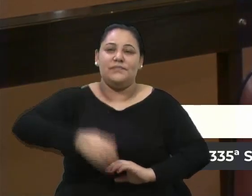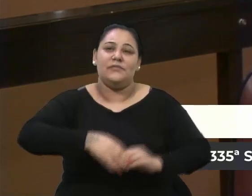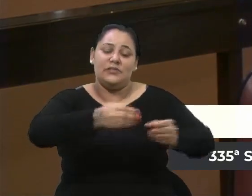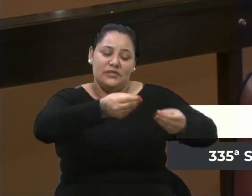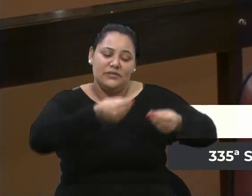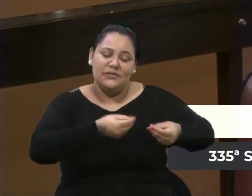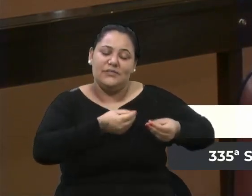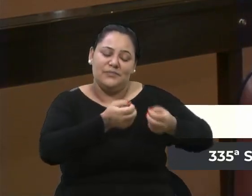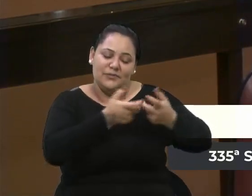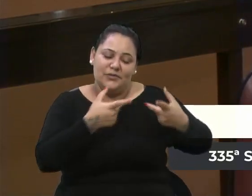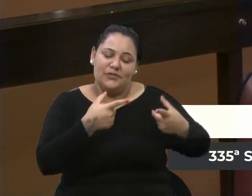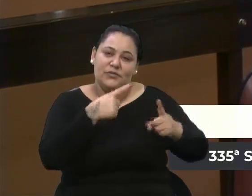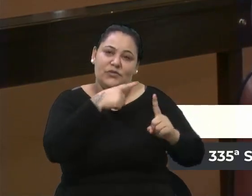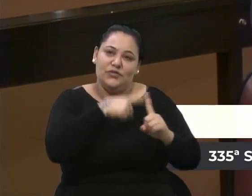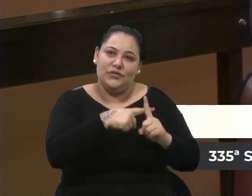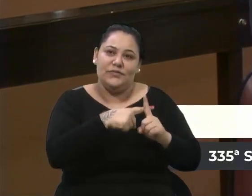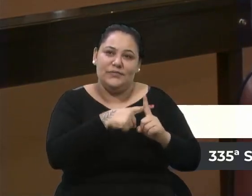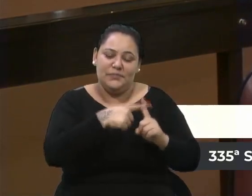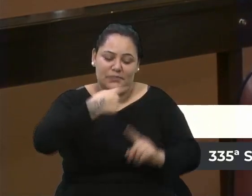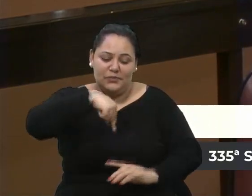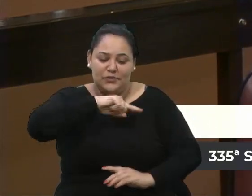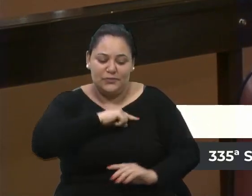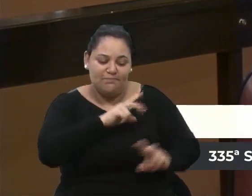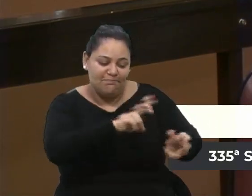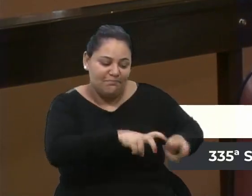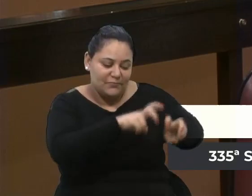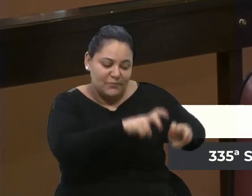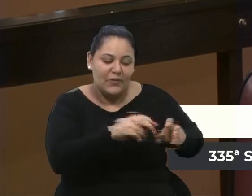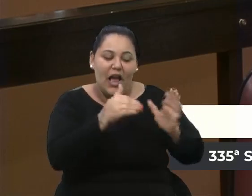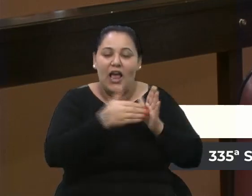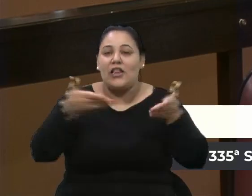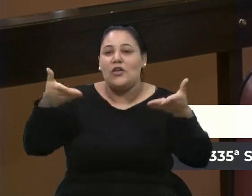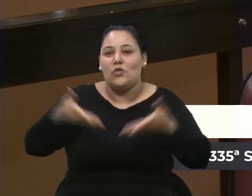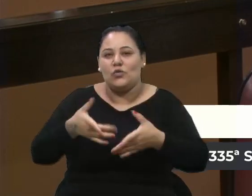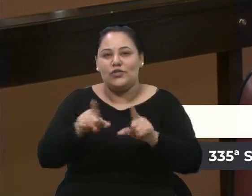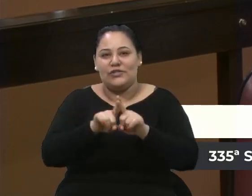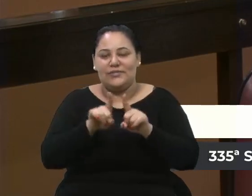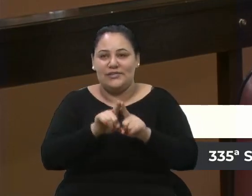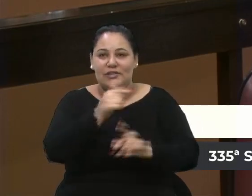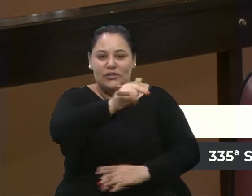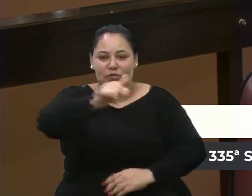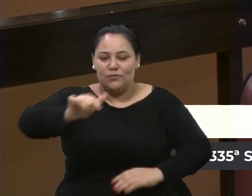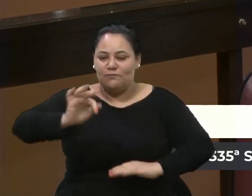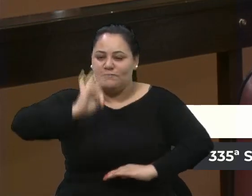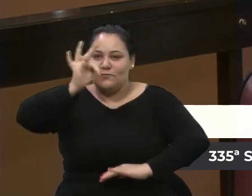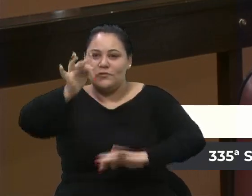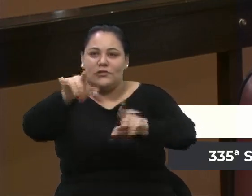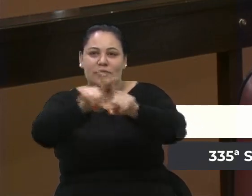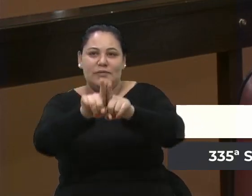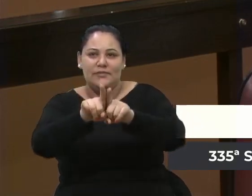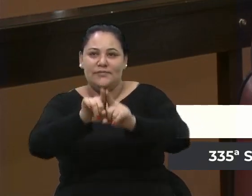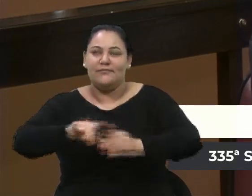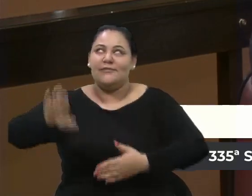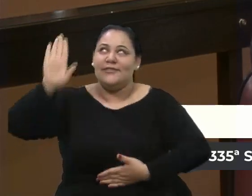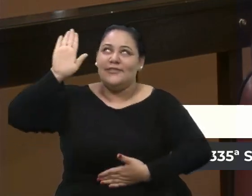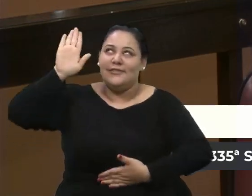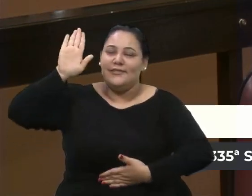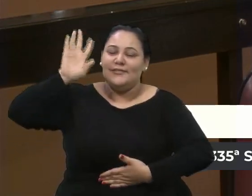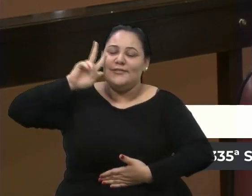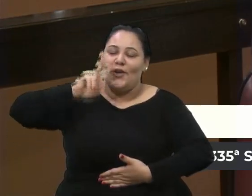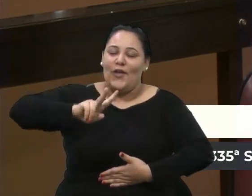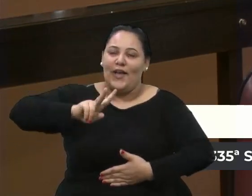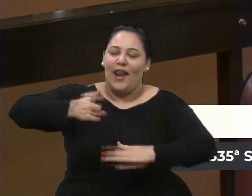frutos positivos para o nosso interior até hoje e que outros virão. Graças a um visionário lá